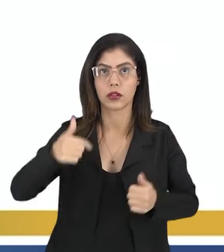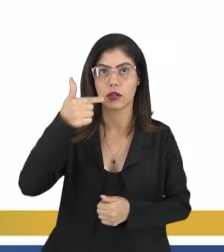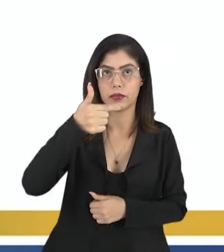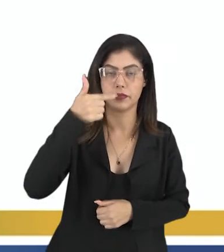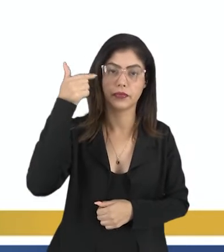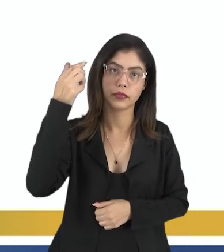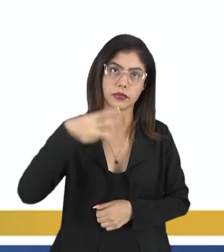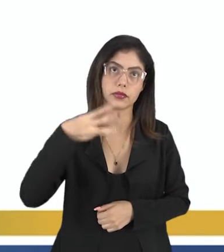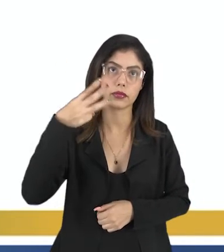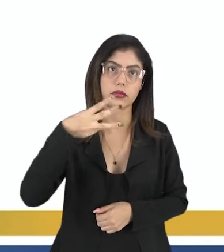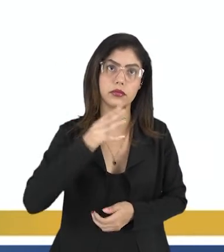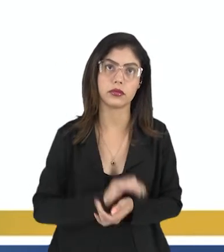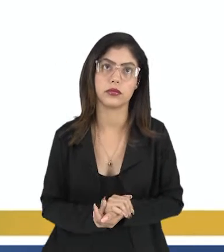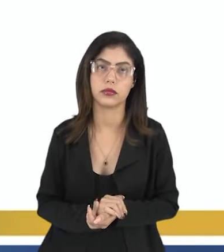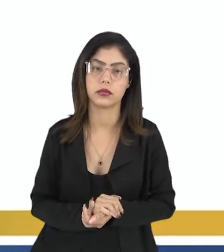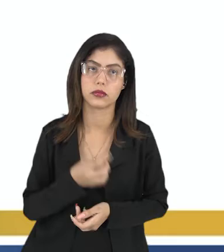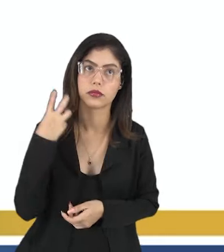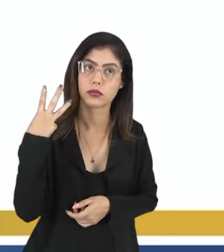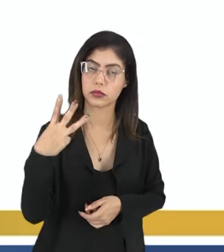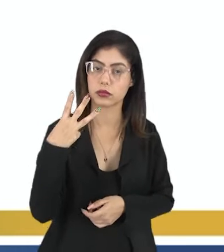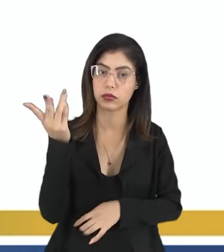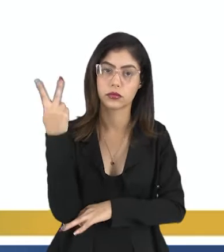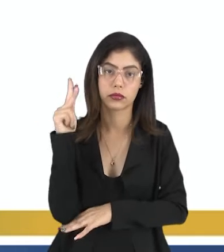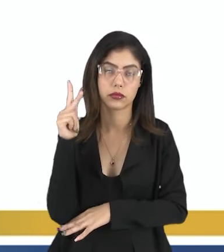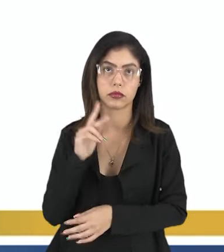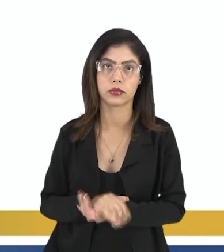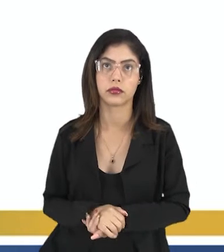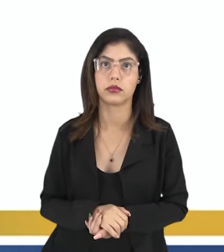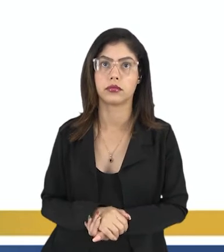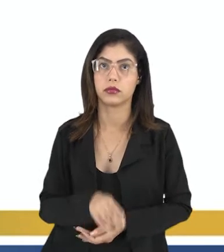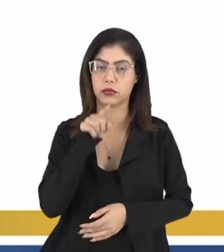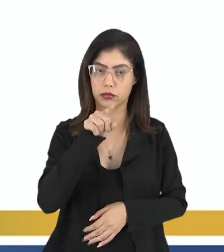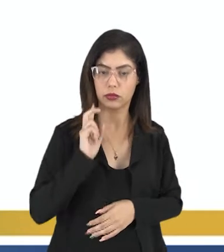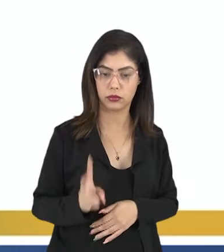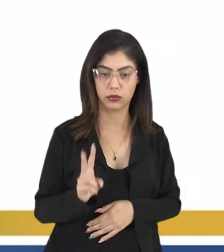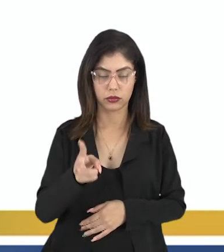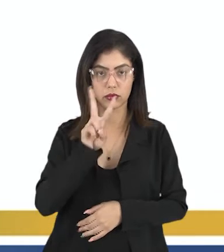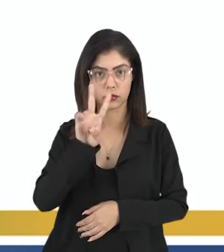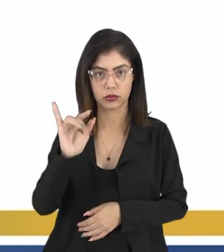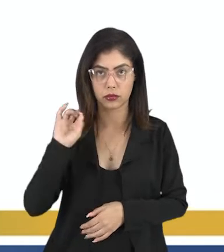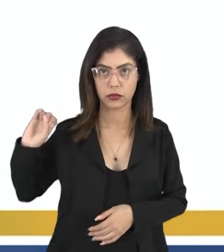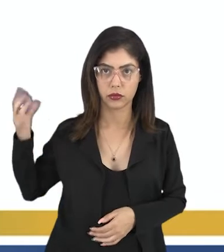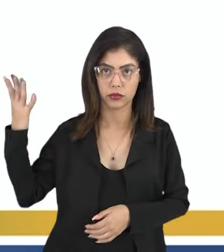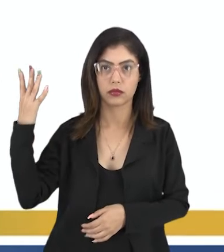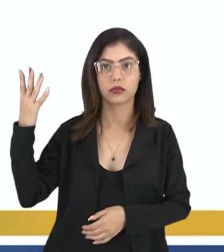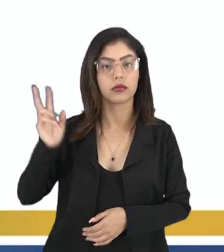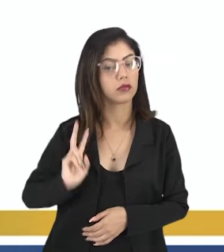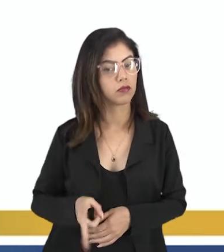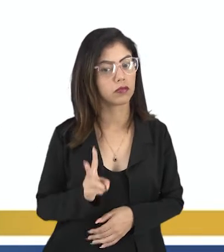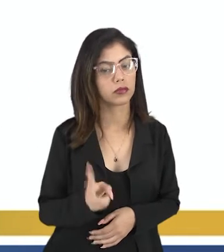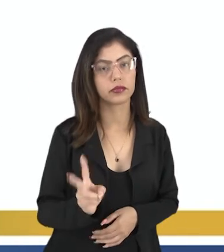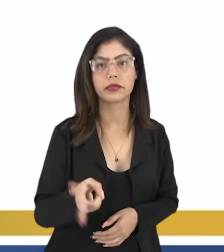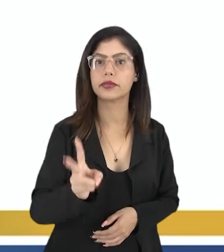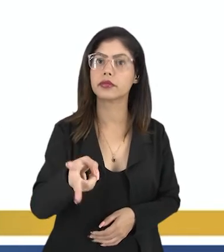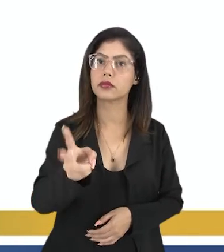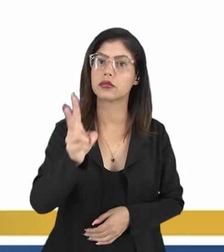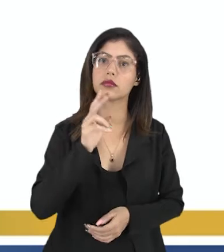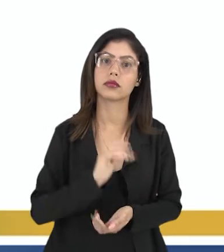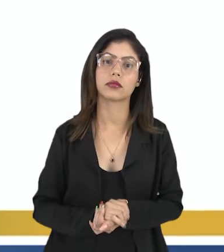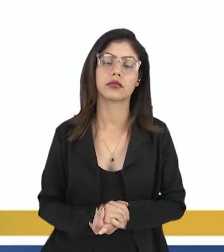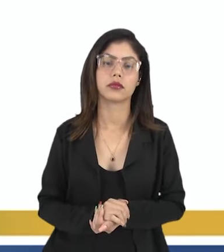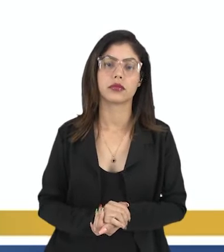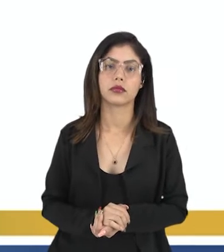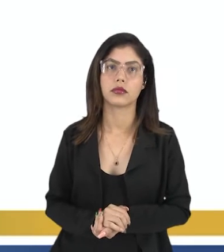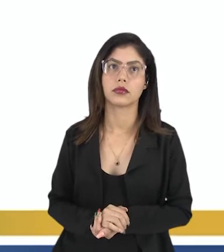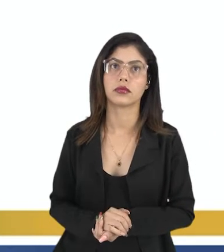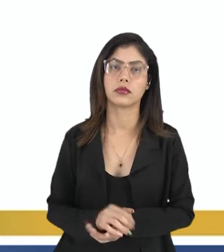ao cubo, por estar no terceiro período. E assim isso vai acontecer sucessivamente. E aí,